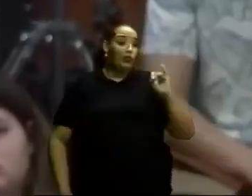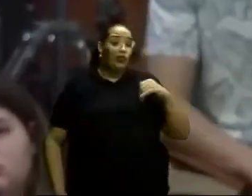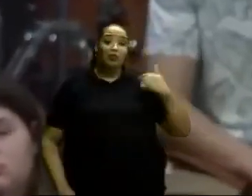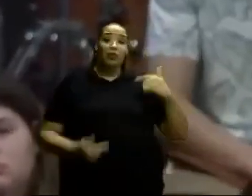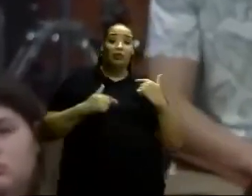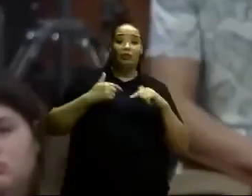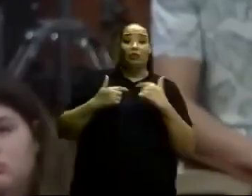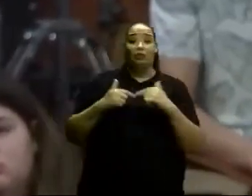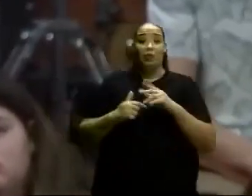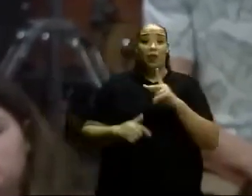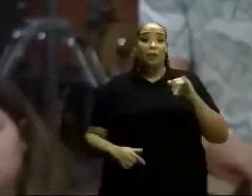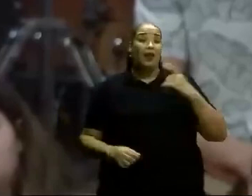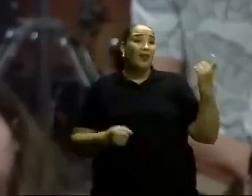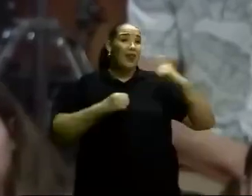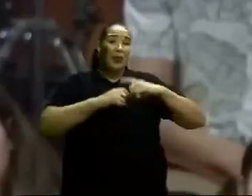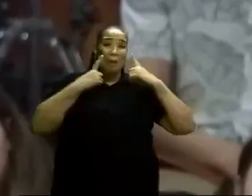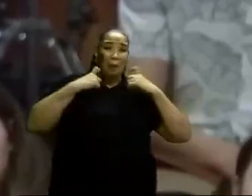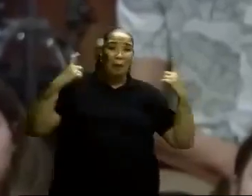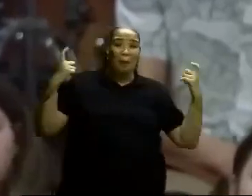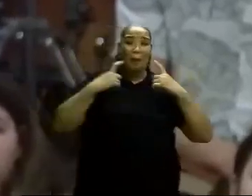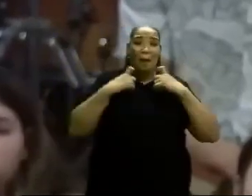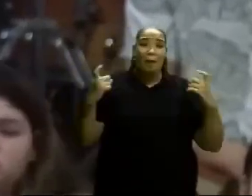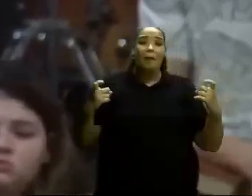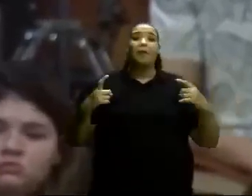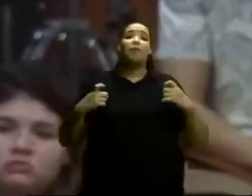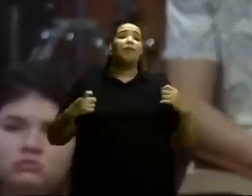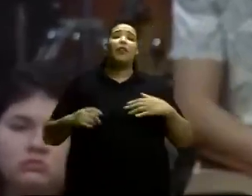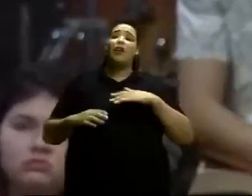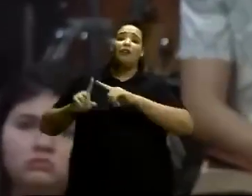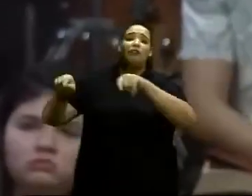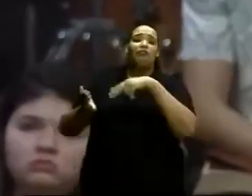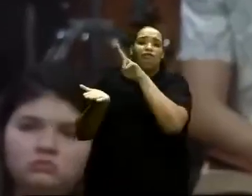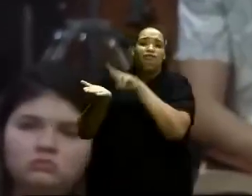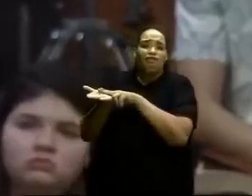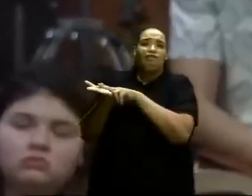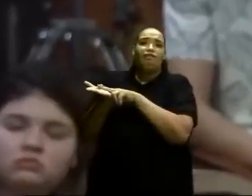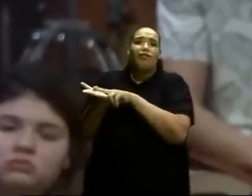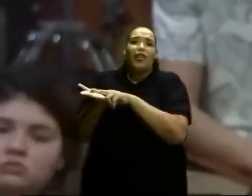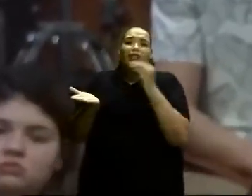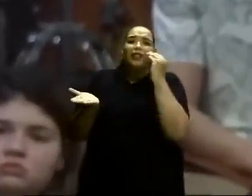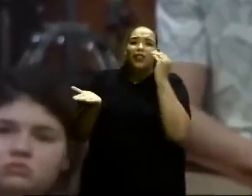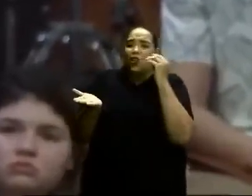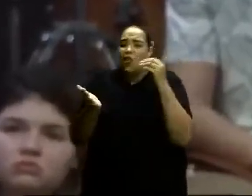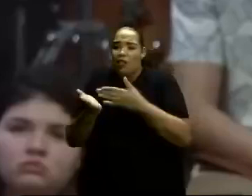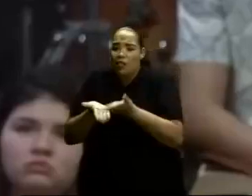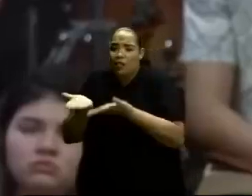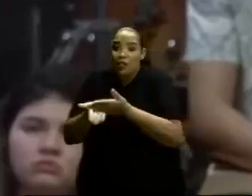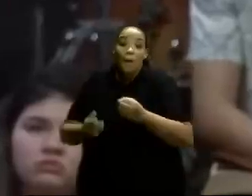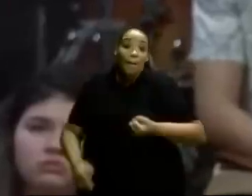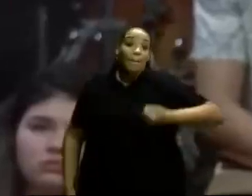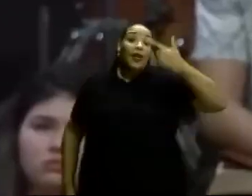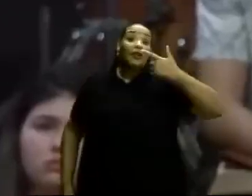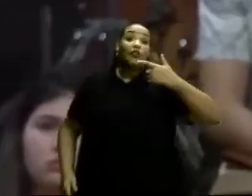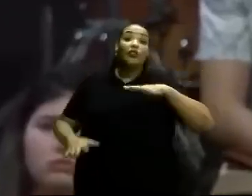pai, voltou gritando de dor na cabeça, o menino morreu. Ela botou o menino nos joelhos, tentou alguma coisa, nada aconteceu. Meio dia, ela